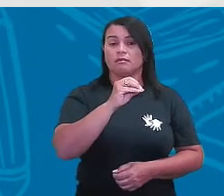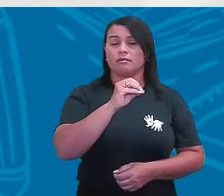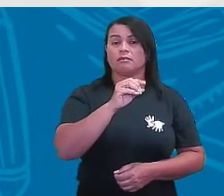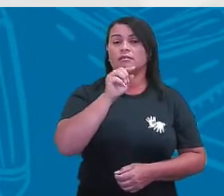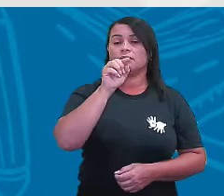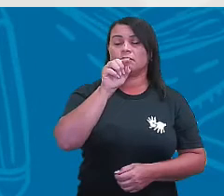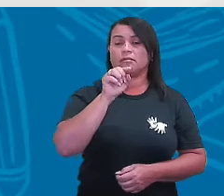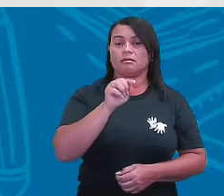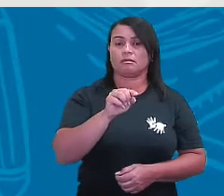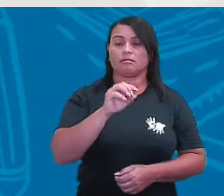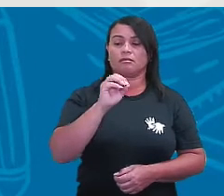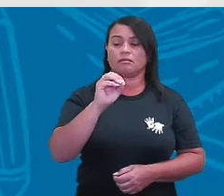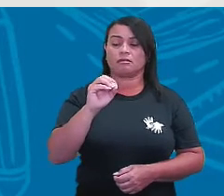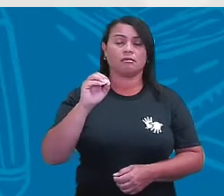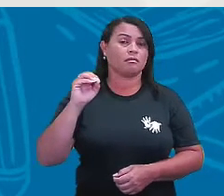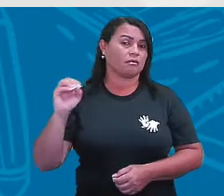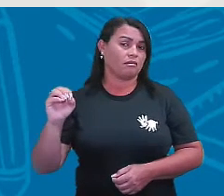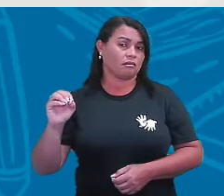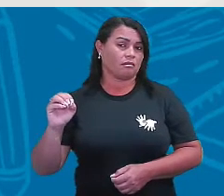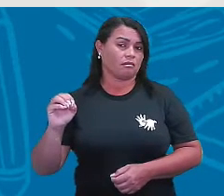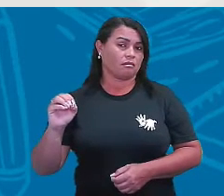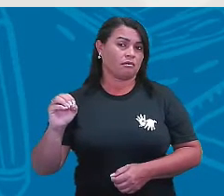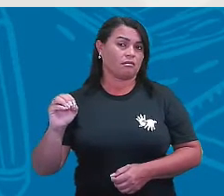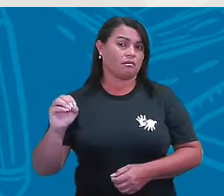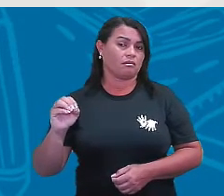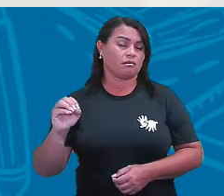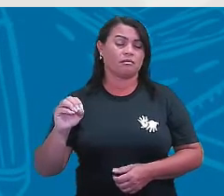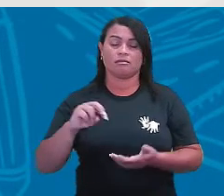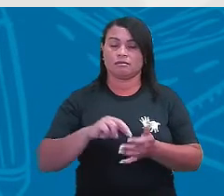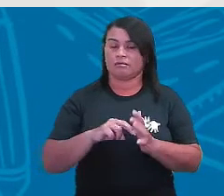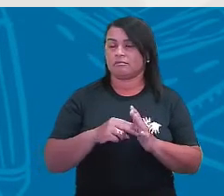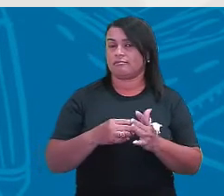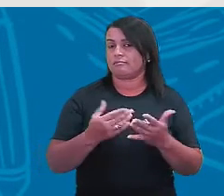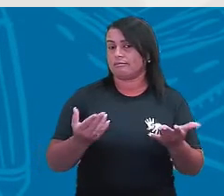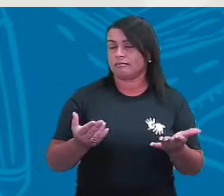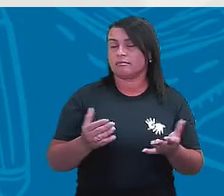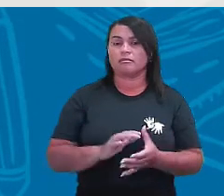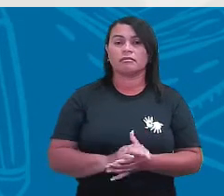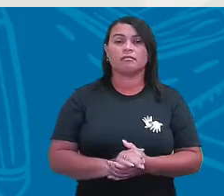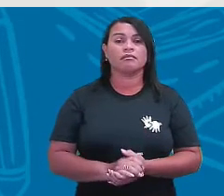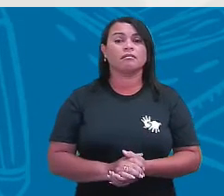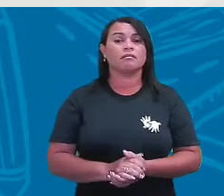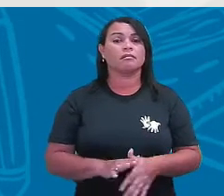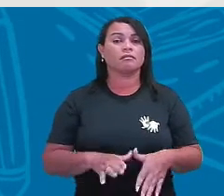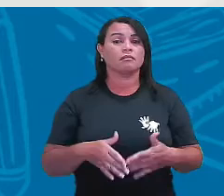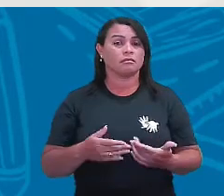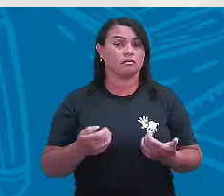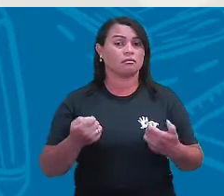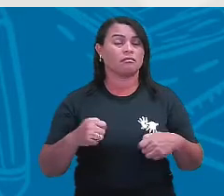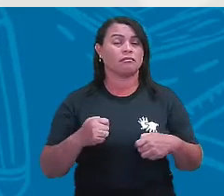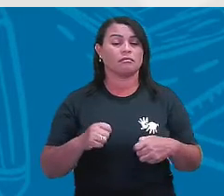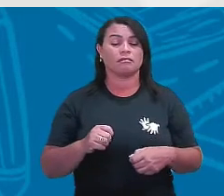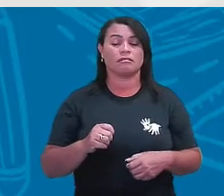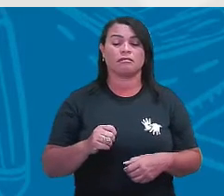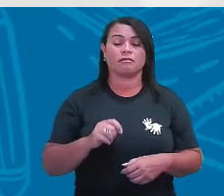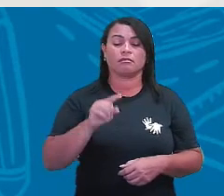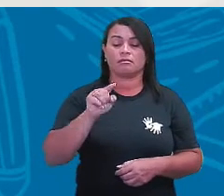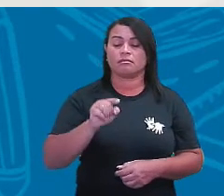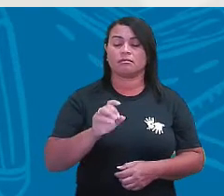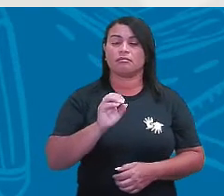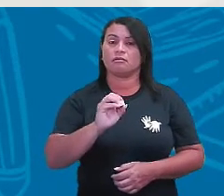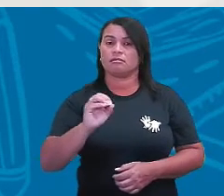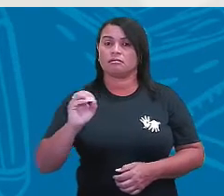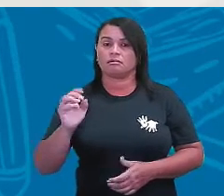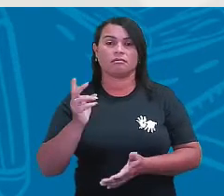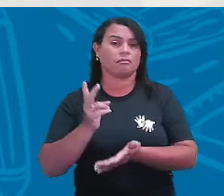é o 10, 2 pontos, 00. Tá certo? Então, tem que estar com o 00 depois